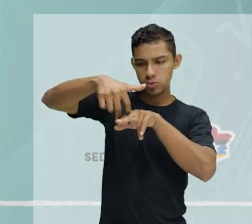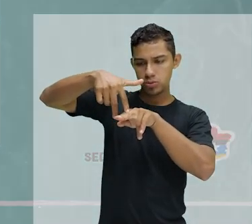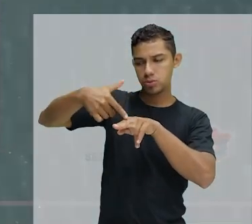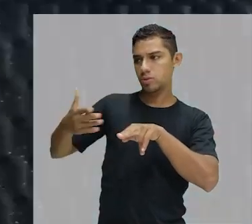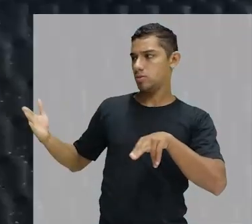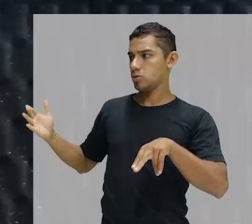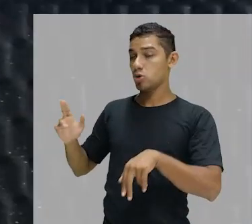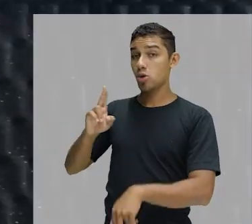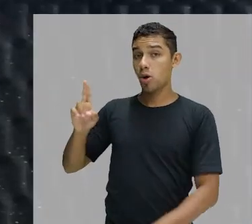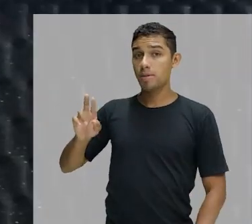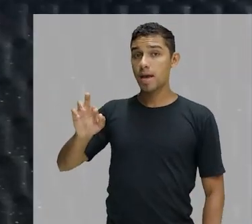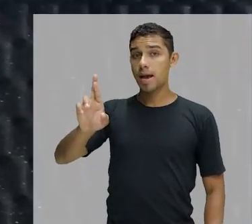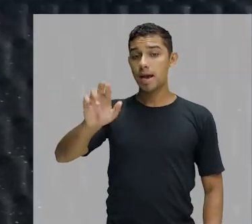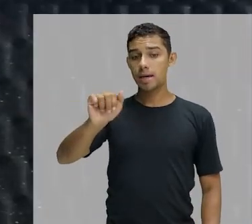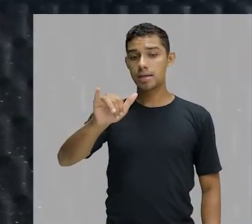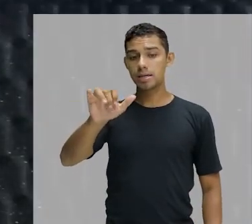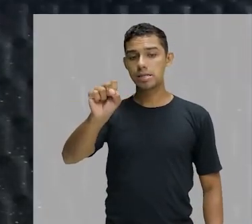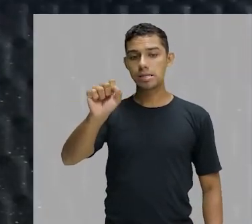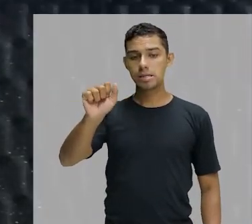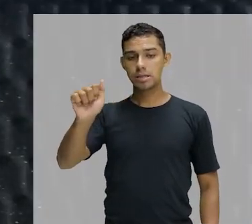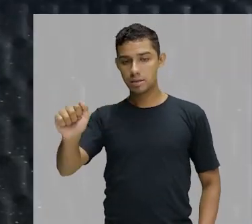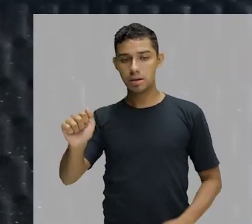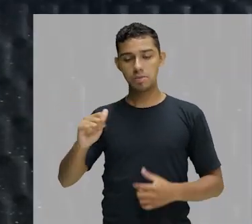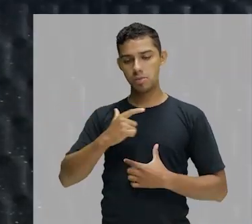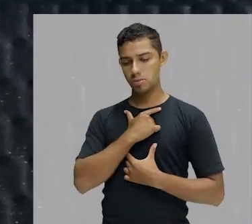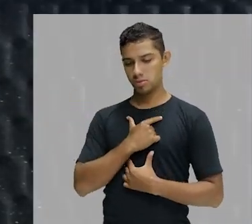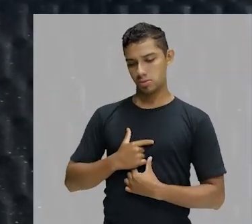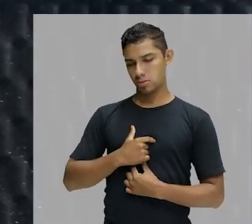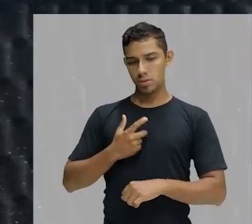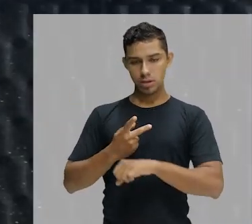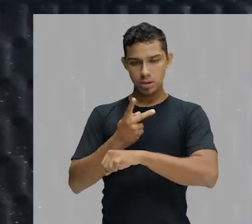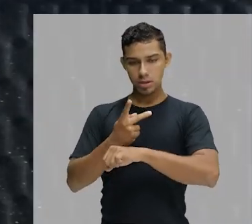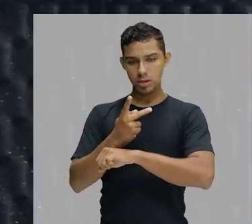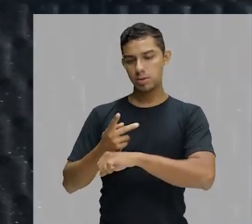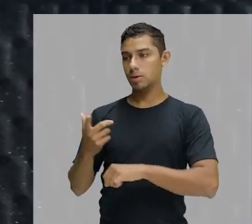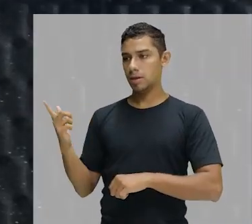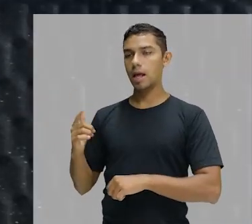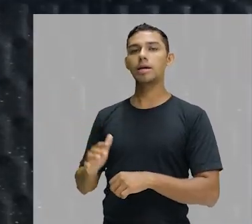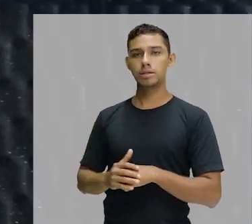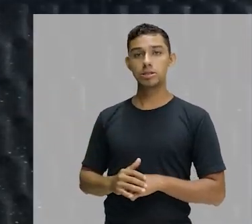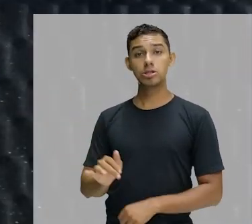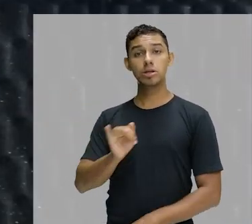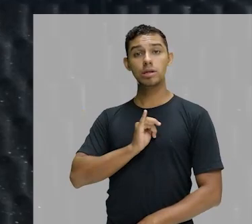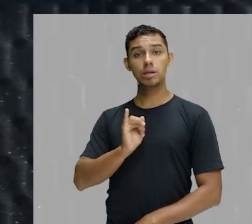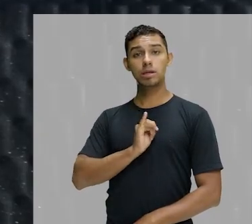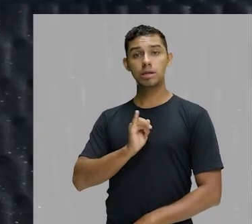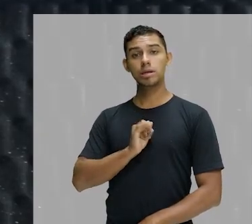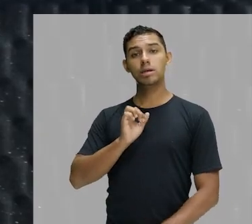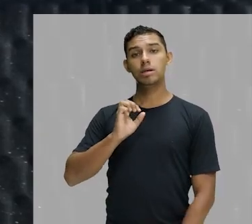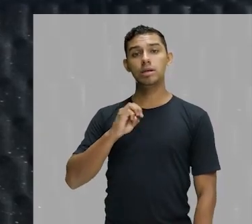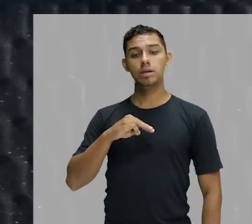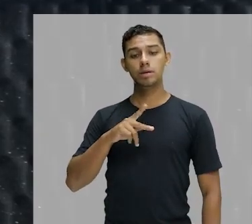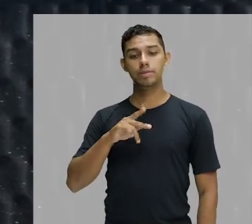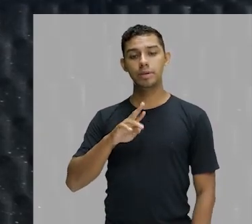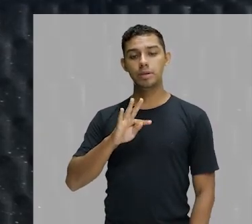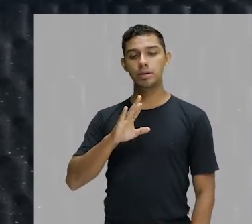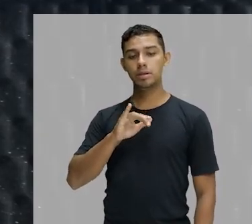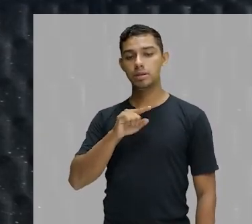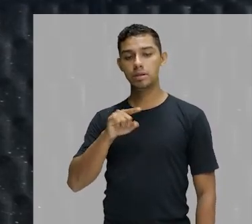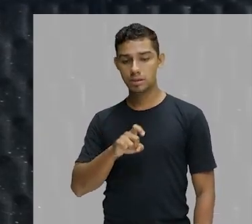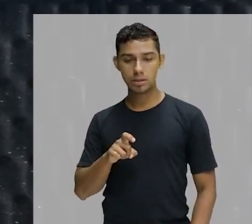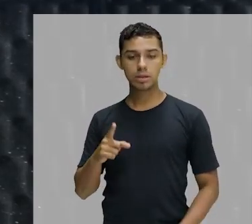prata, nossa aqui, fadinha aqui de Imperatriz, realizando aqui uma manobra aqui descendo o corrimão com o skate